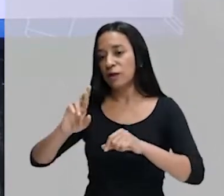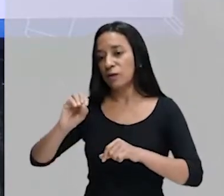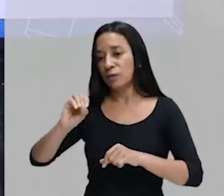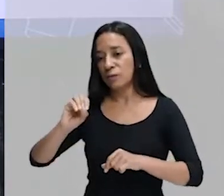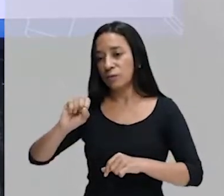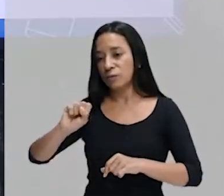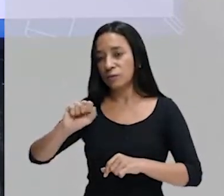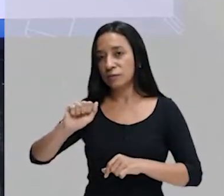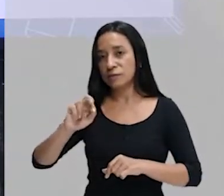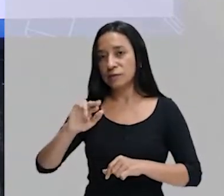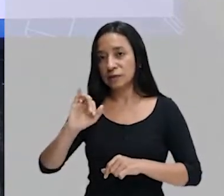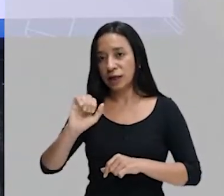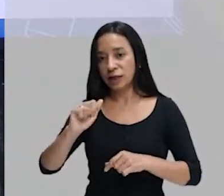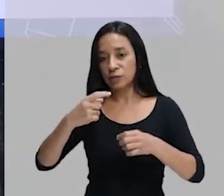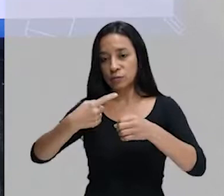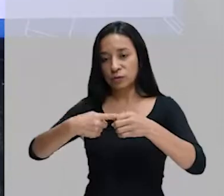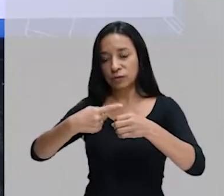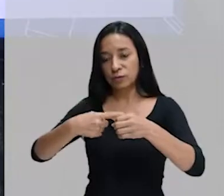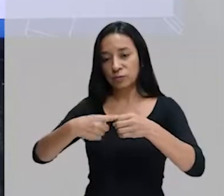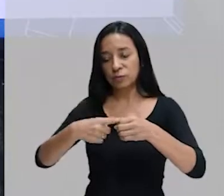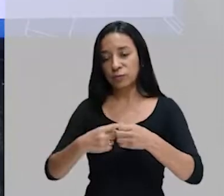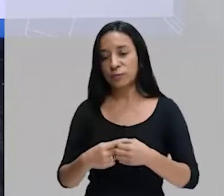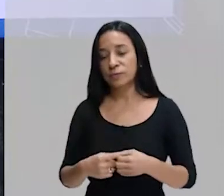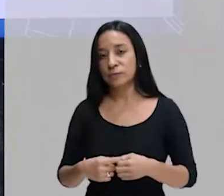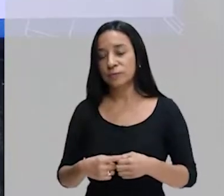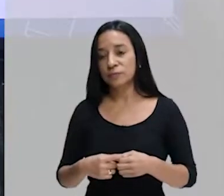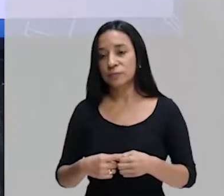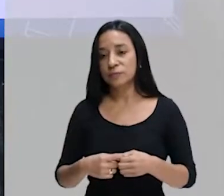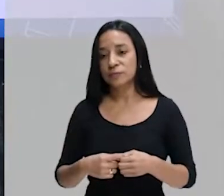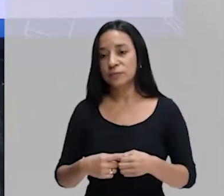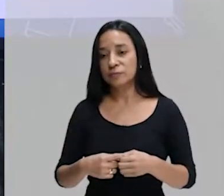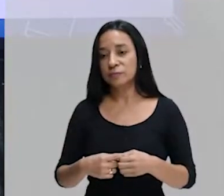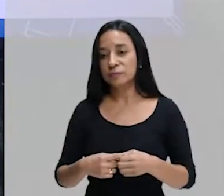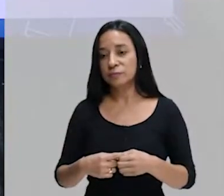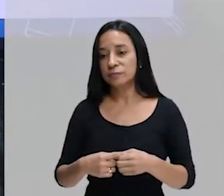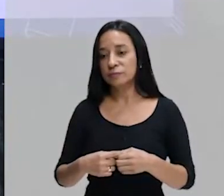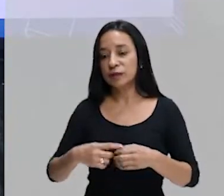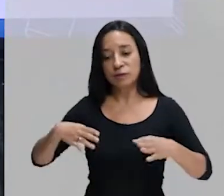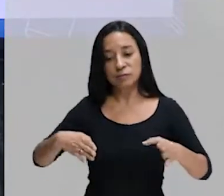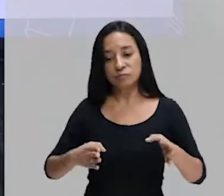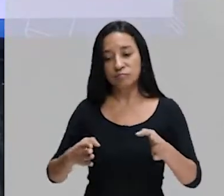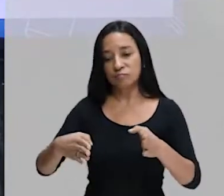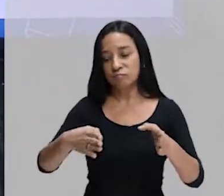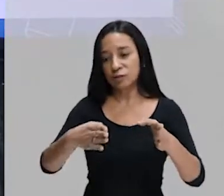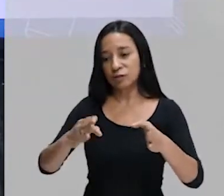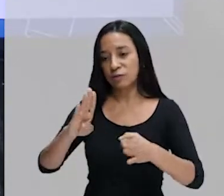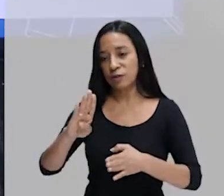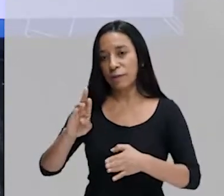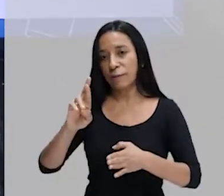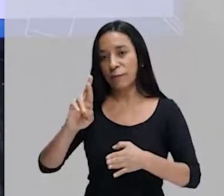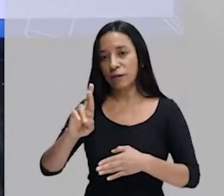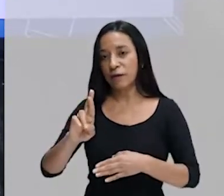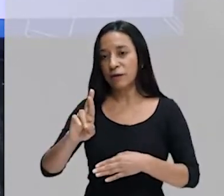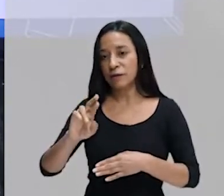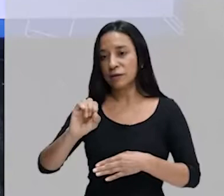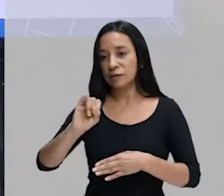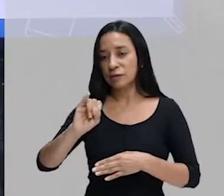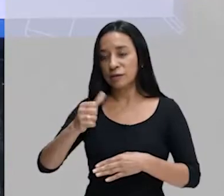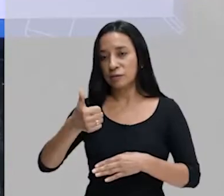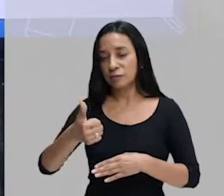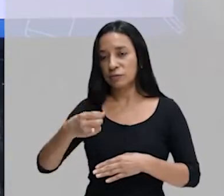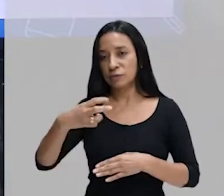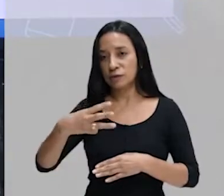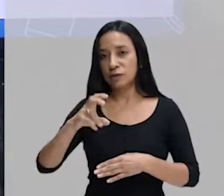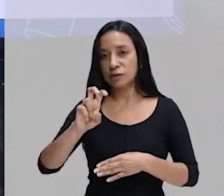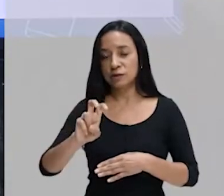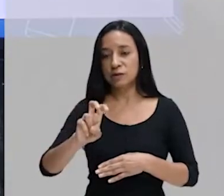de Rosário, alguém está me assistindo de Santa Rita, né? Dessa região da BR-135, ali saiu do Campo